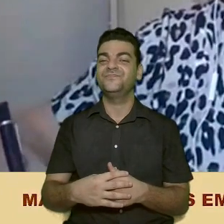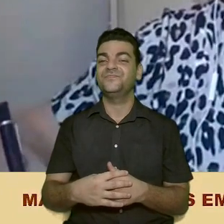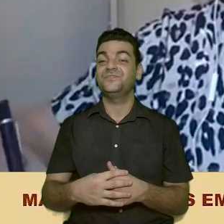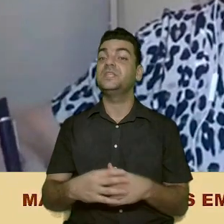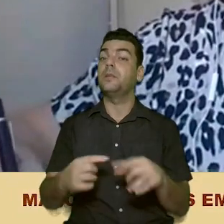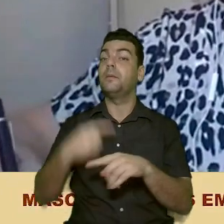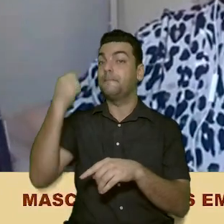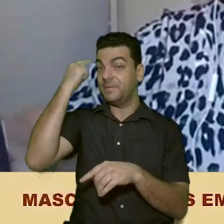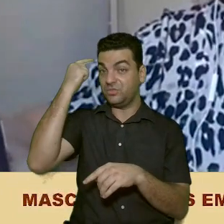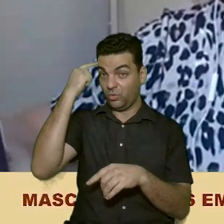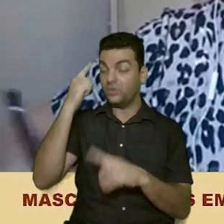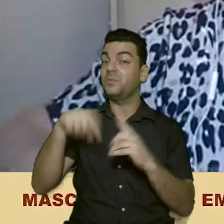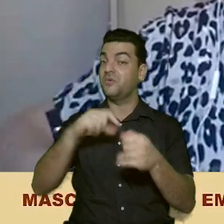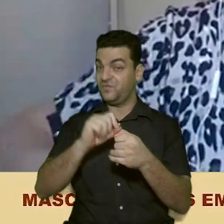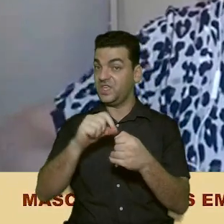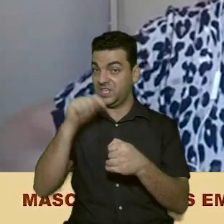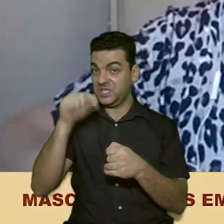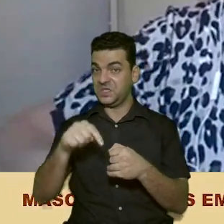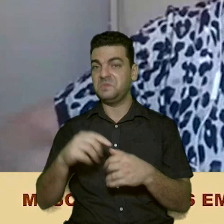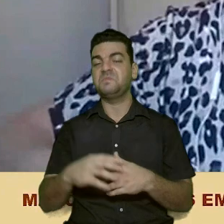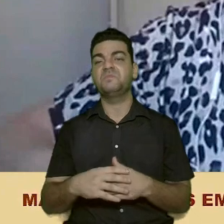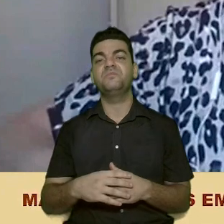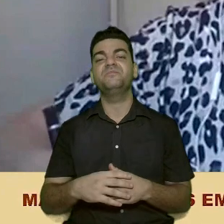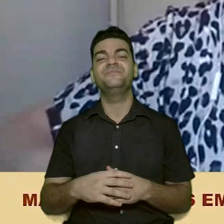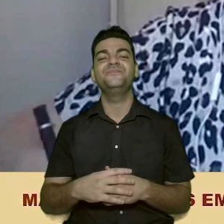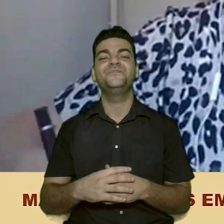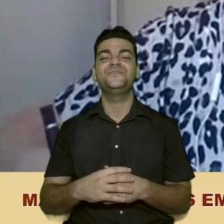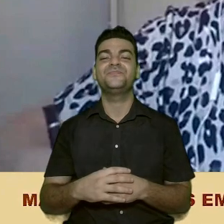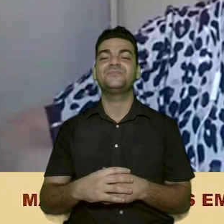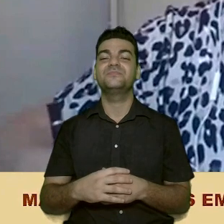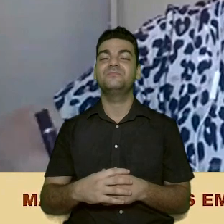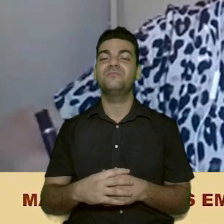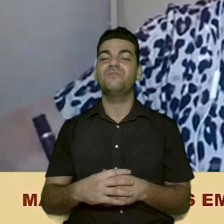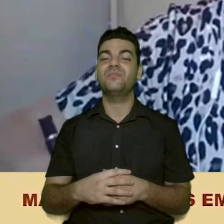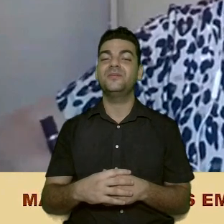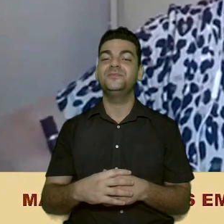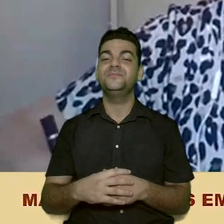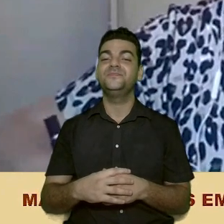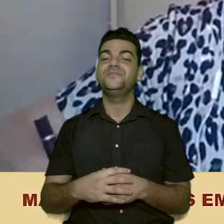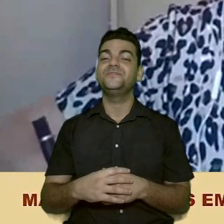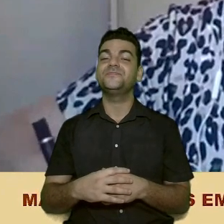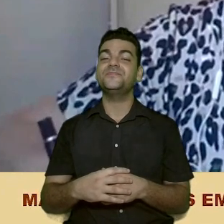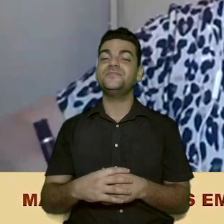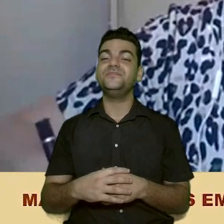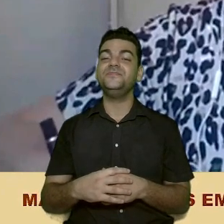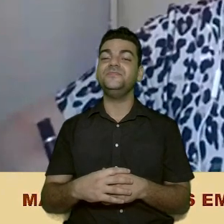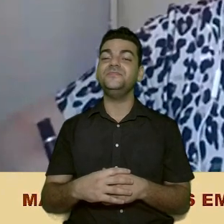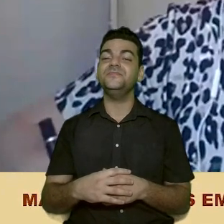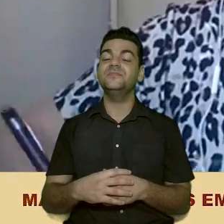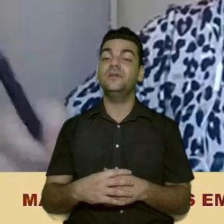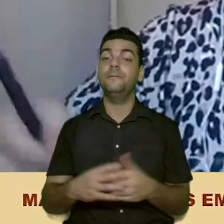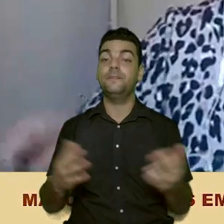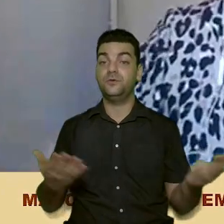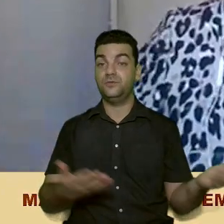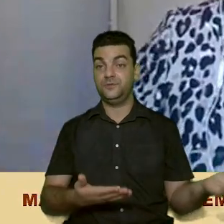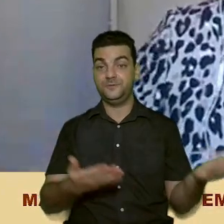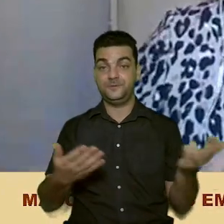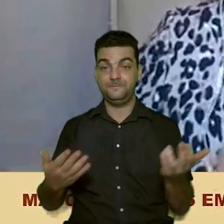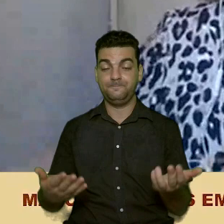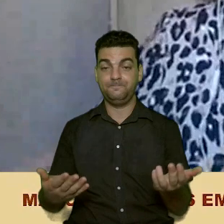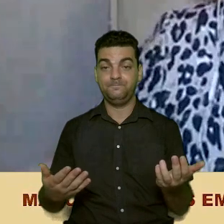pensar, no executar do evento. Então, sem mais delongas, eu vou começar passando a